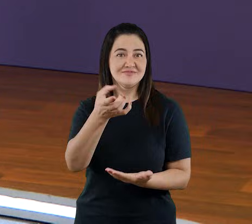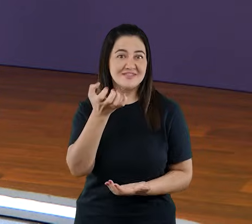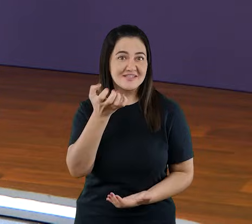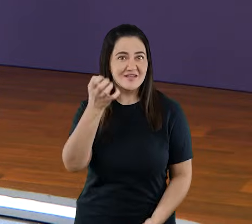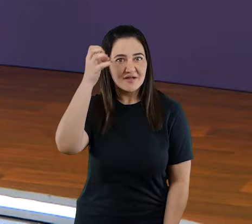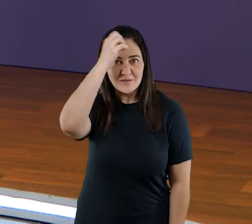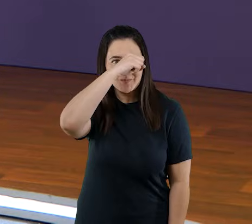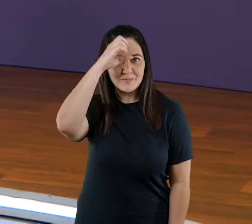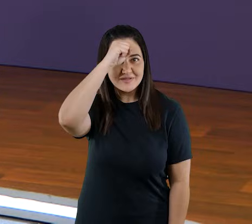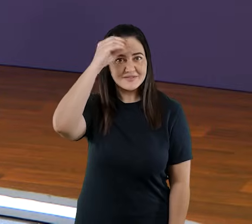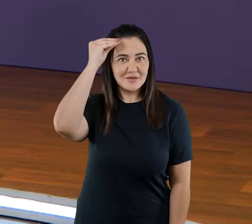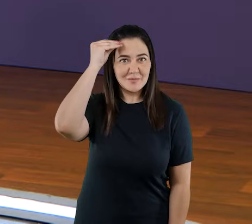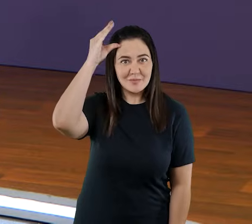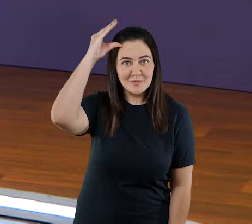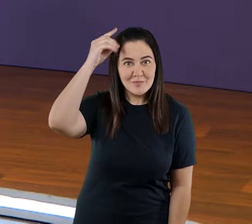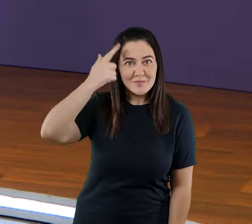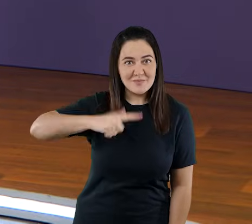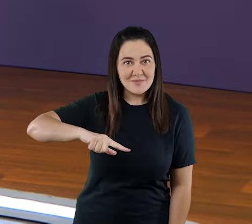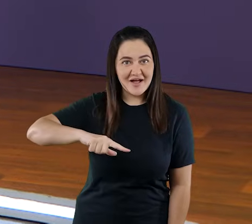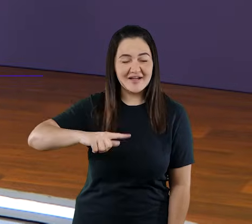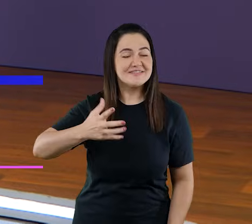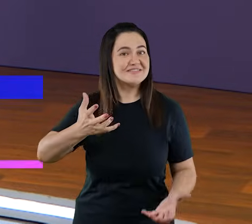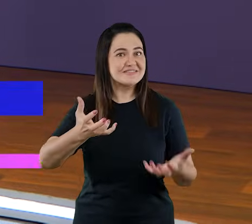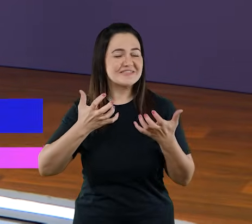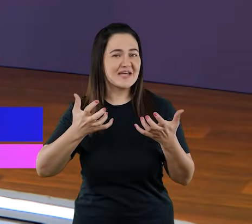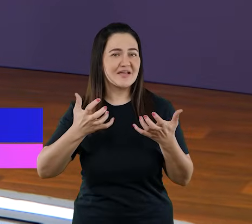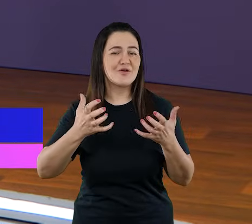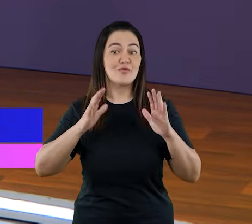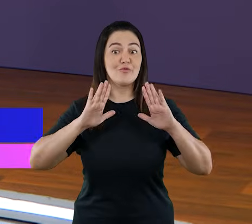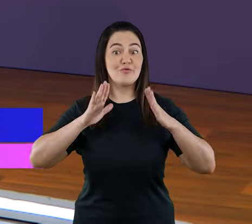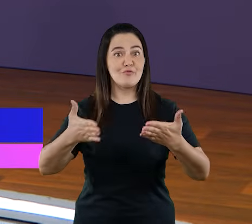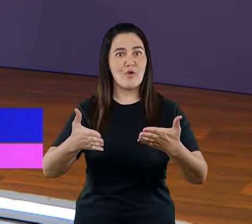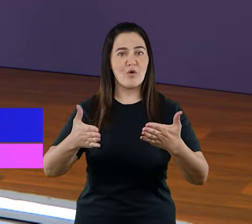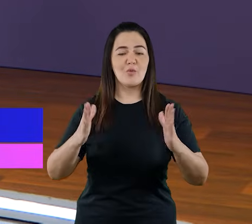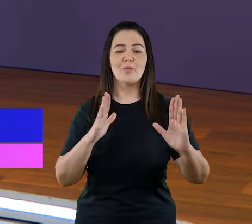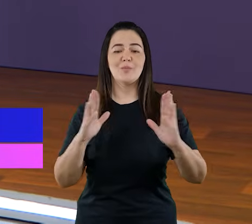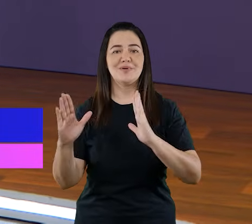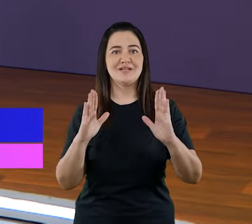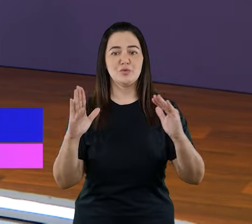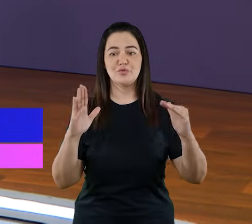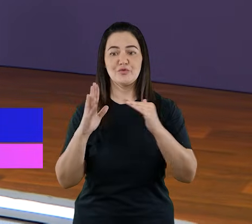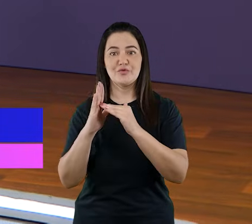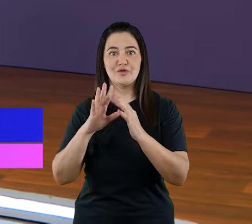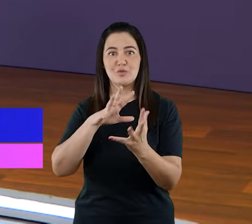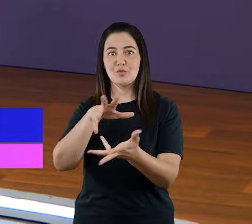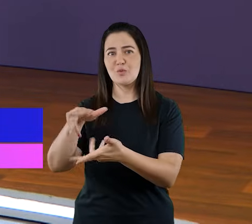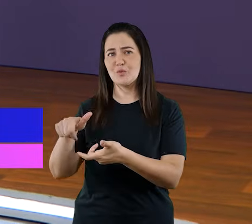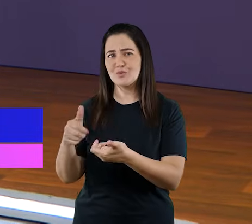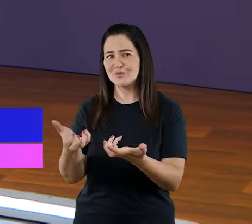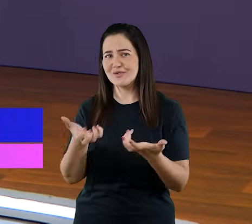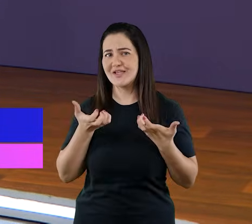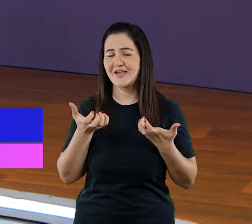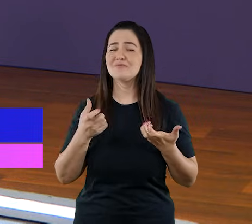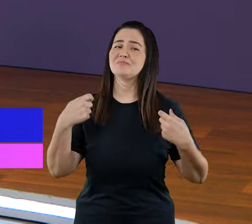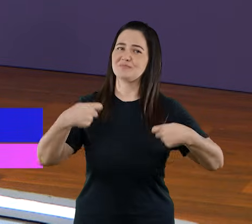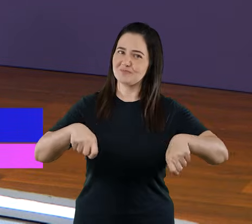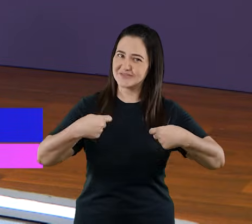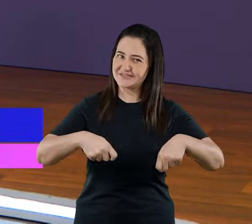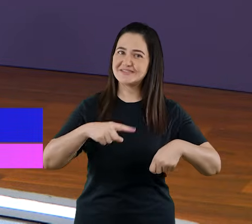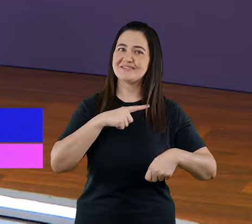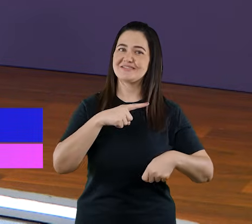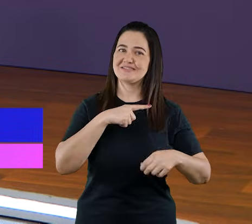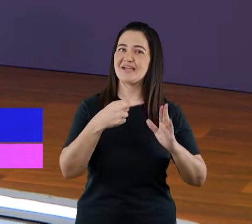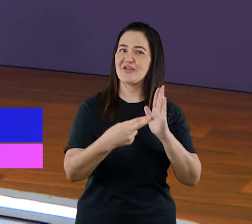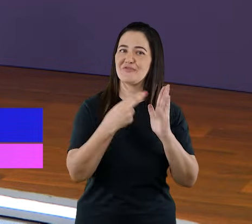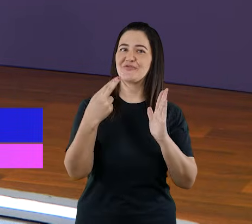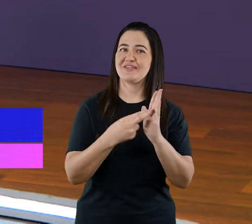e compreender as grandes verdades que o Senhor deixou, especialmente para os momentos finais da história, você precisa ter